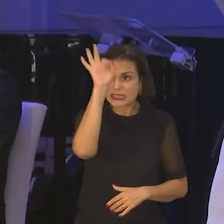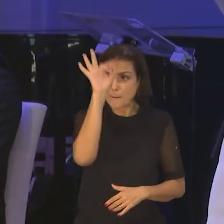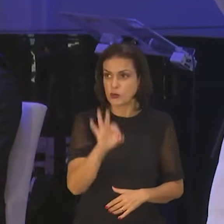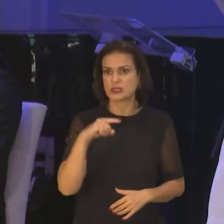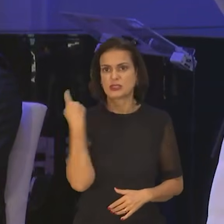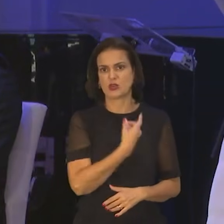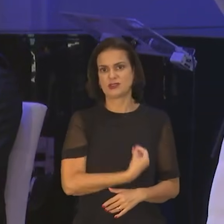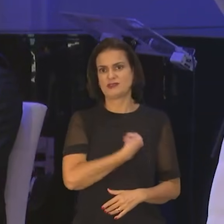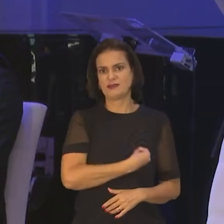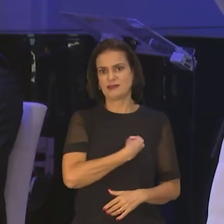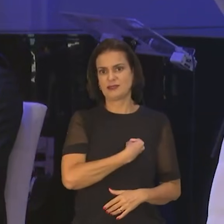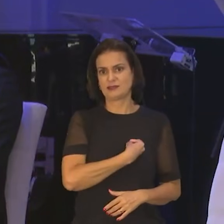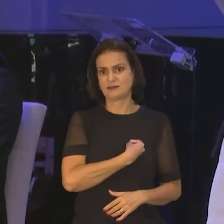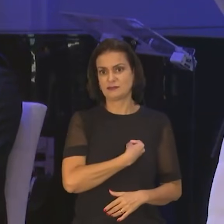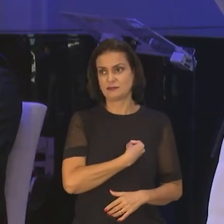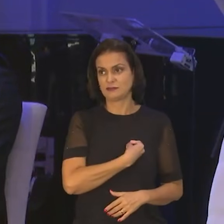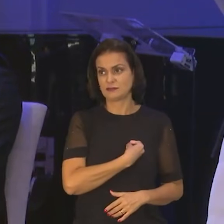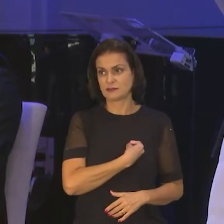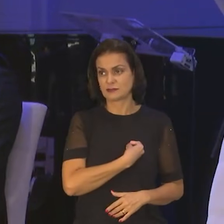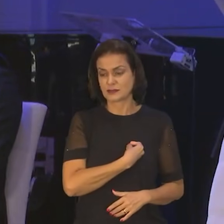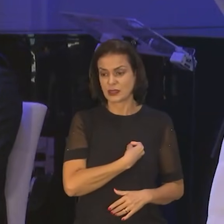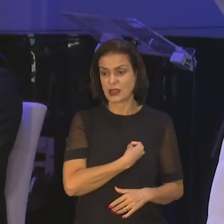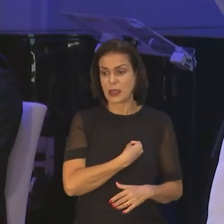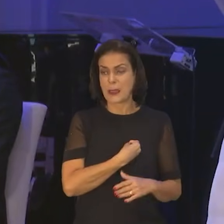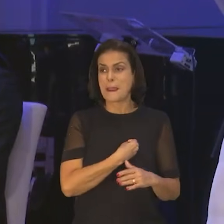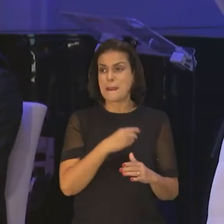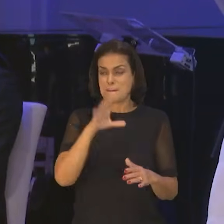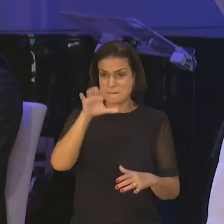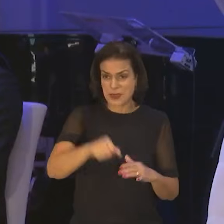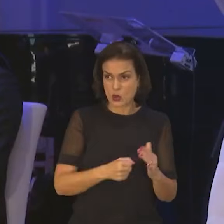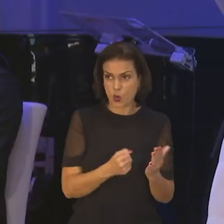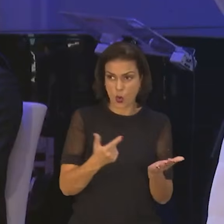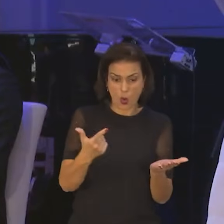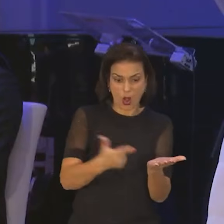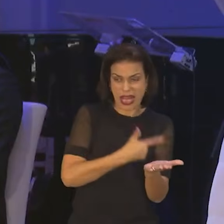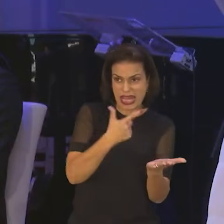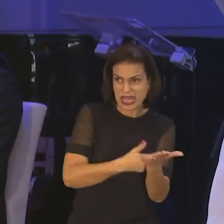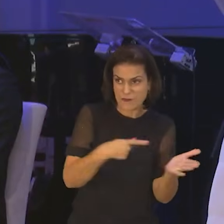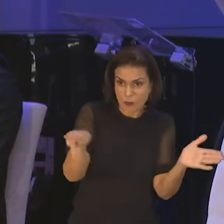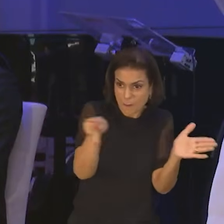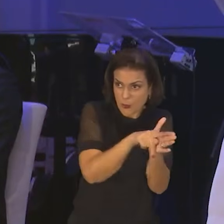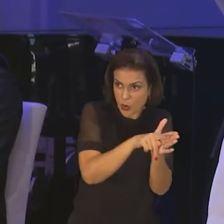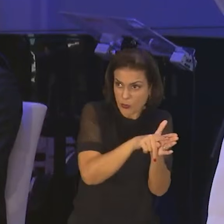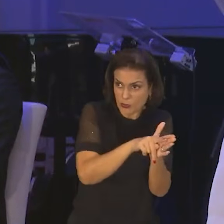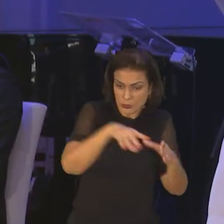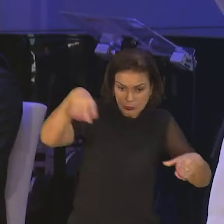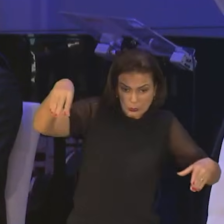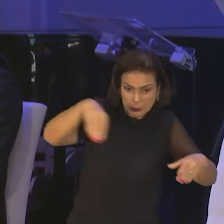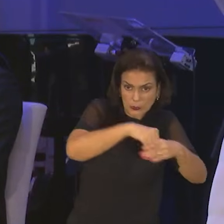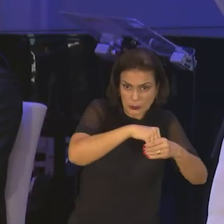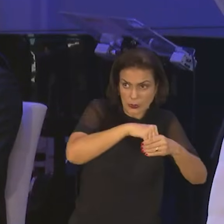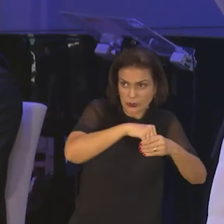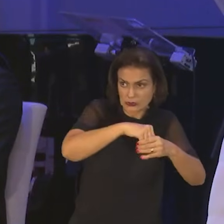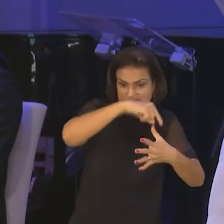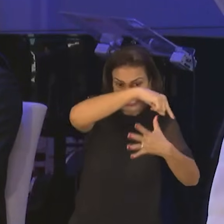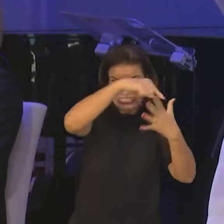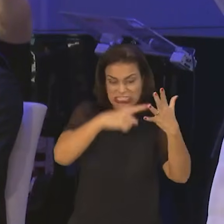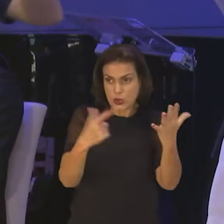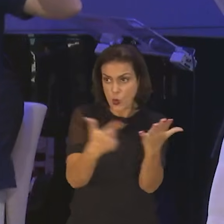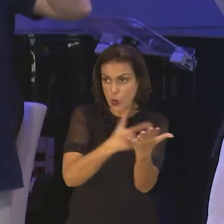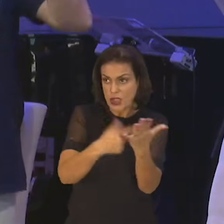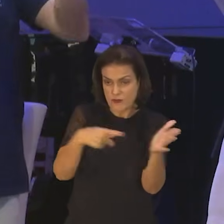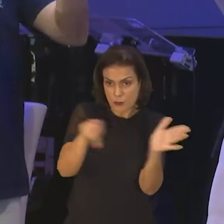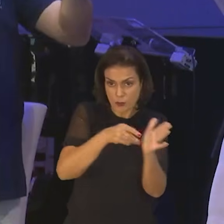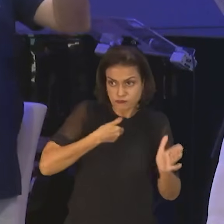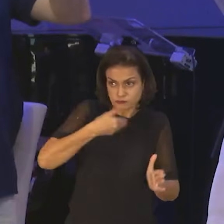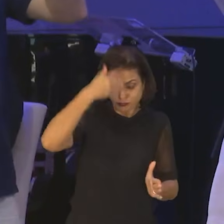nossa Bíblia. Eles pegaram o Pentateuco, pegaram o Taurat e colocaram na aplicação. E eu falo assim,